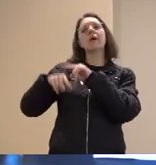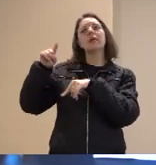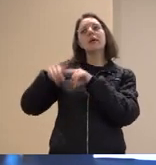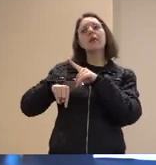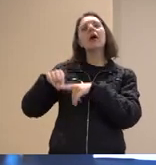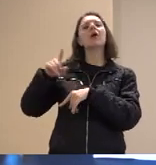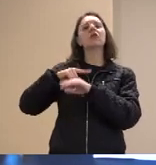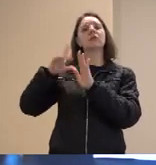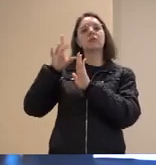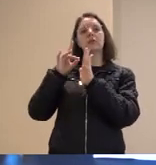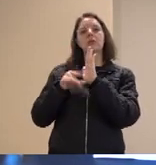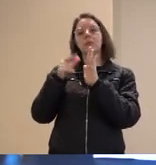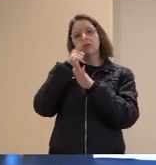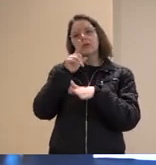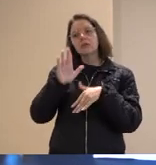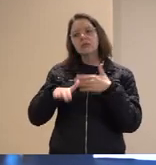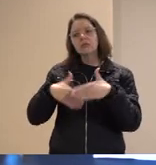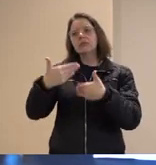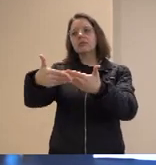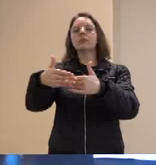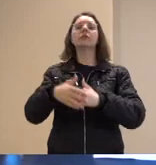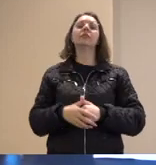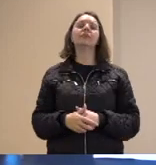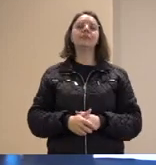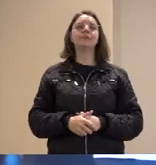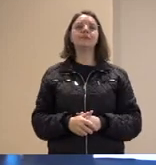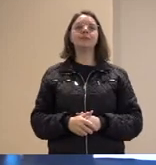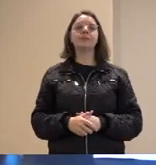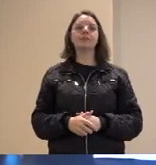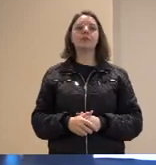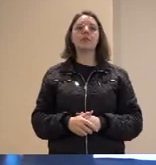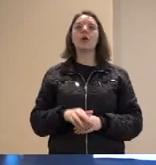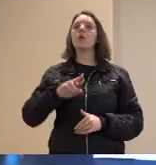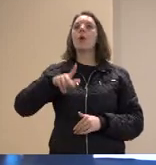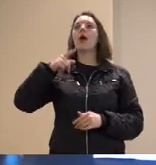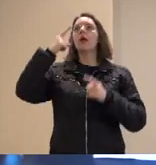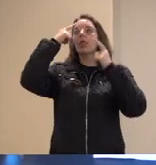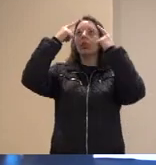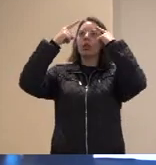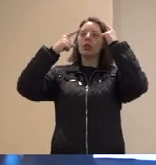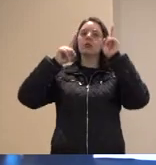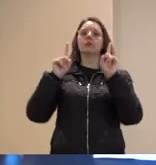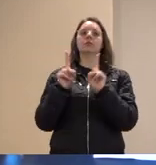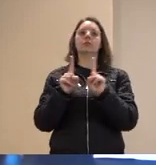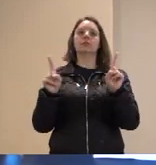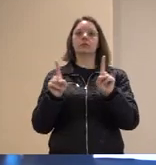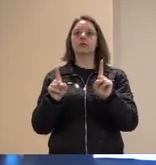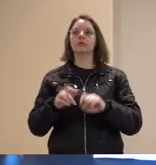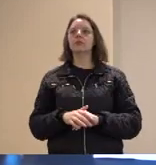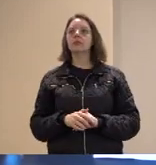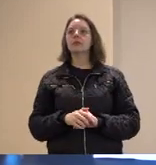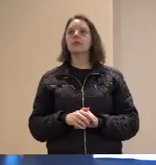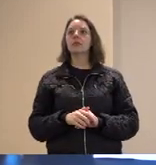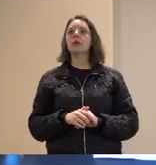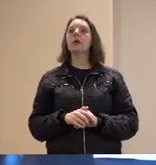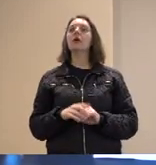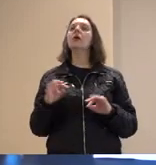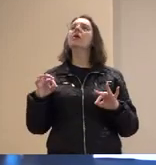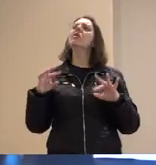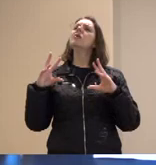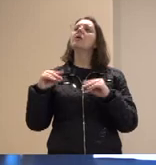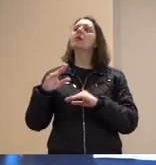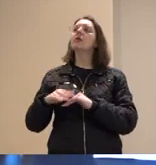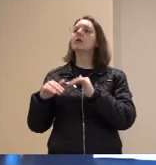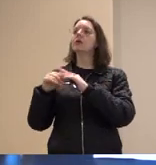construção para proceder ao reordenamento. Então, ele não parte do nada. E em toda essa construção, aquilo que a Maristela